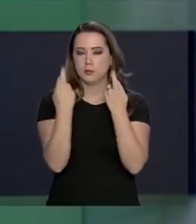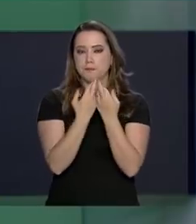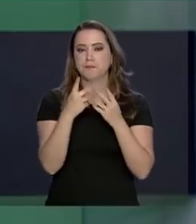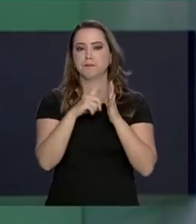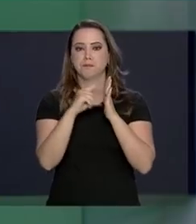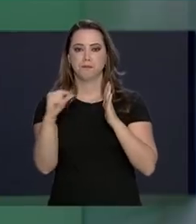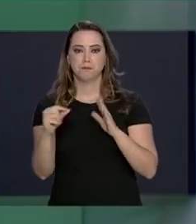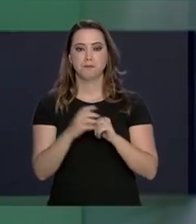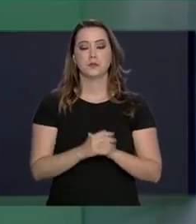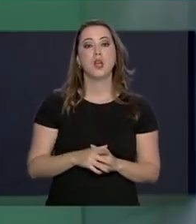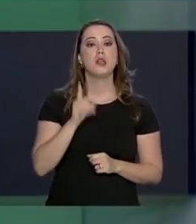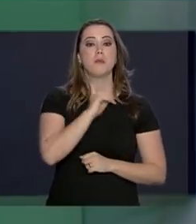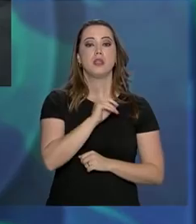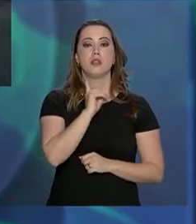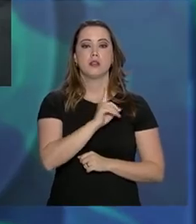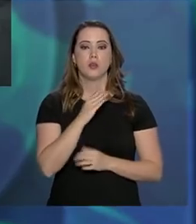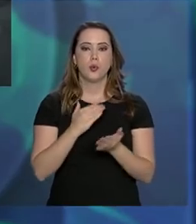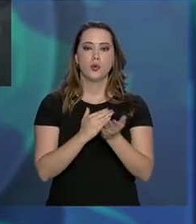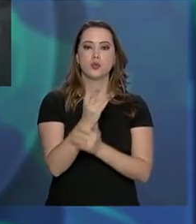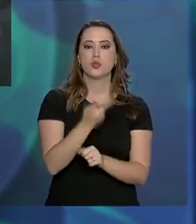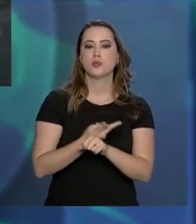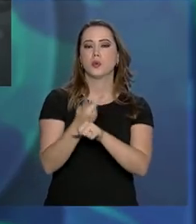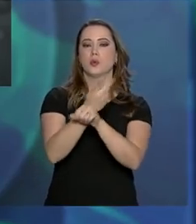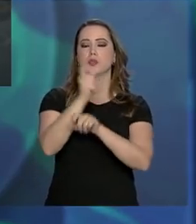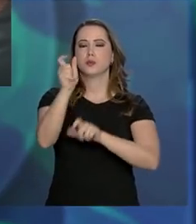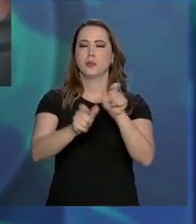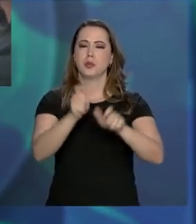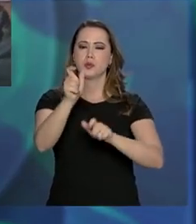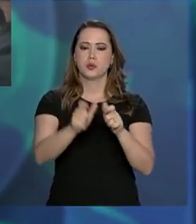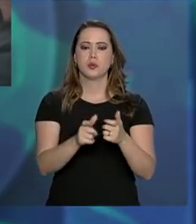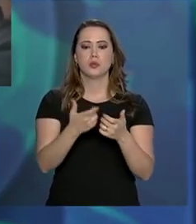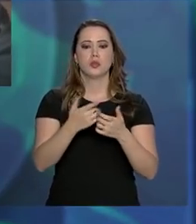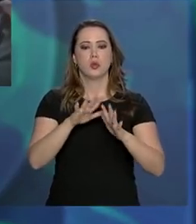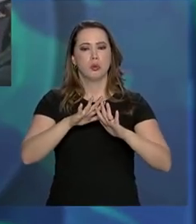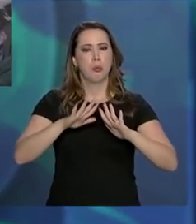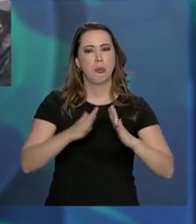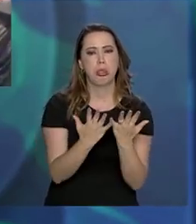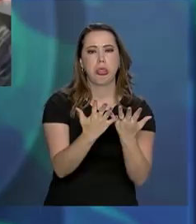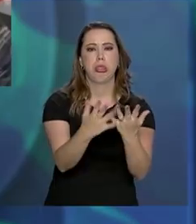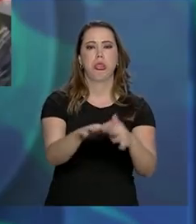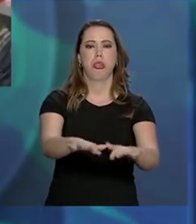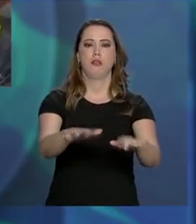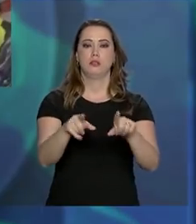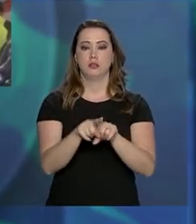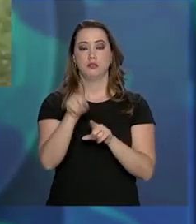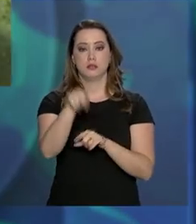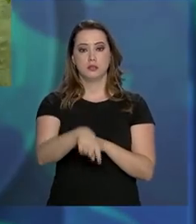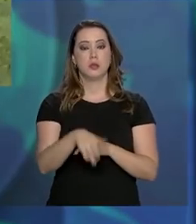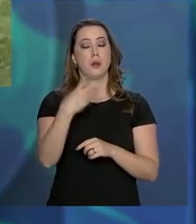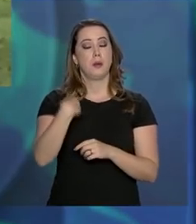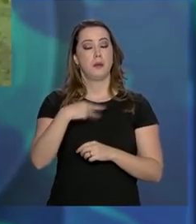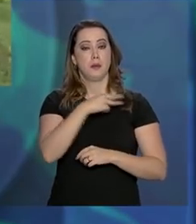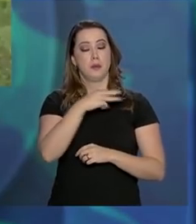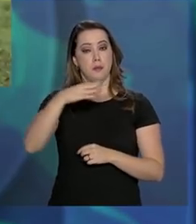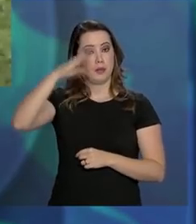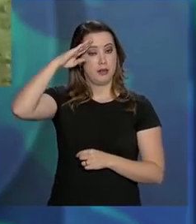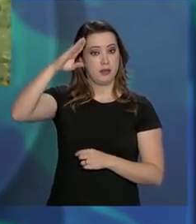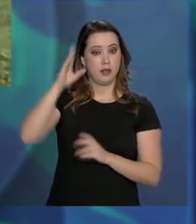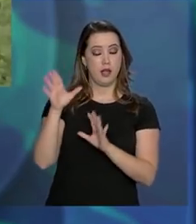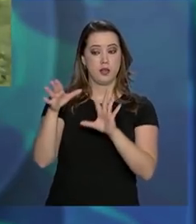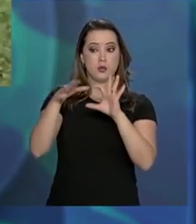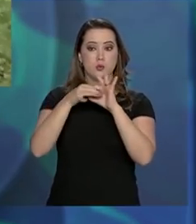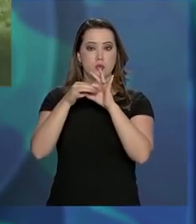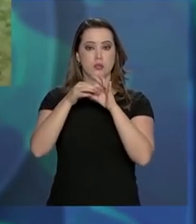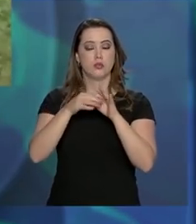Palácio do Planalto. Em Minas Gerais, continuam as buscas por vítimas do desabamento. Militares brasileiros e israelenses trabalham em parceria